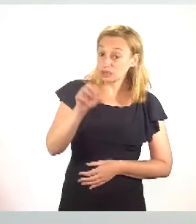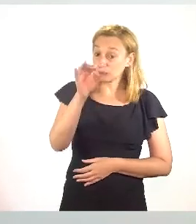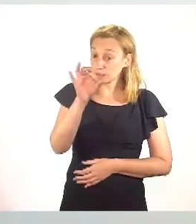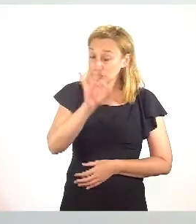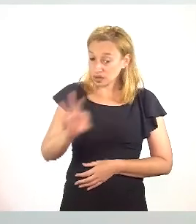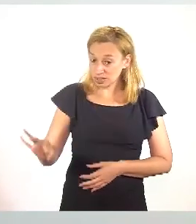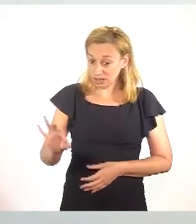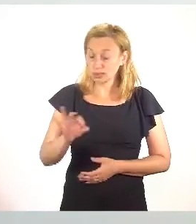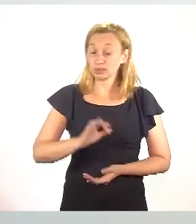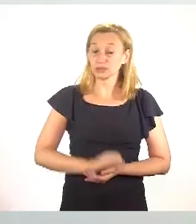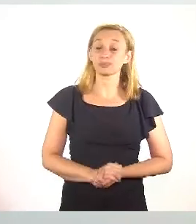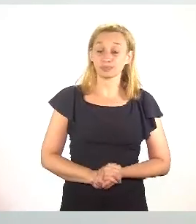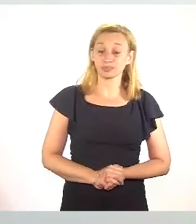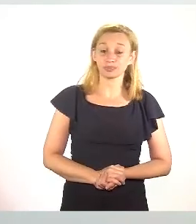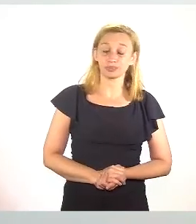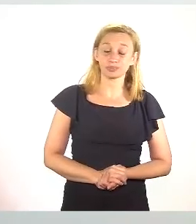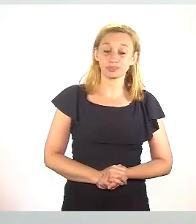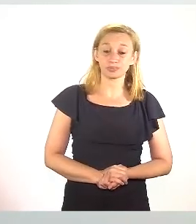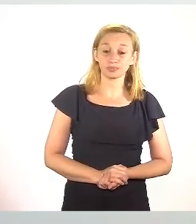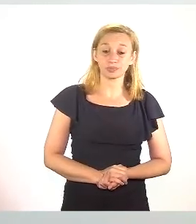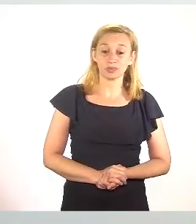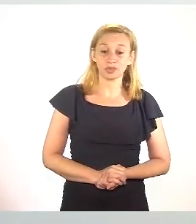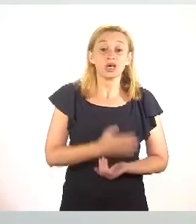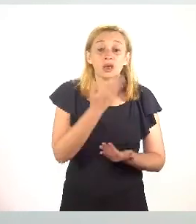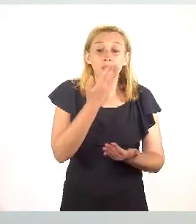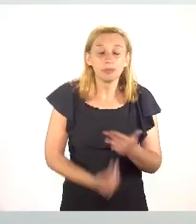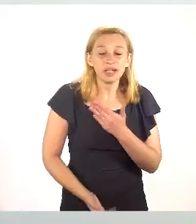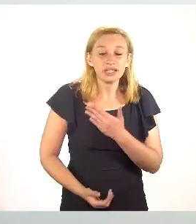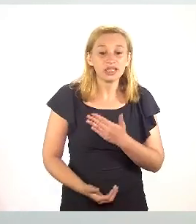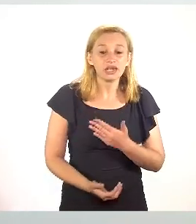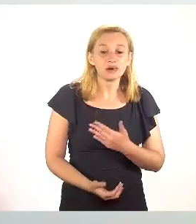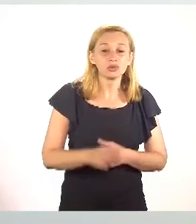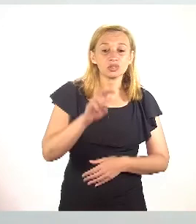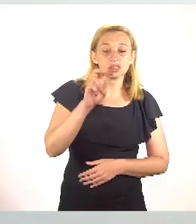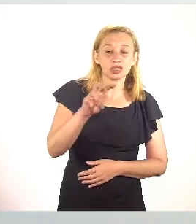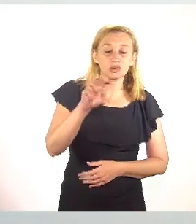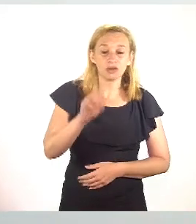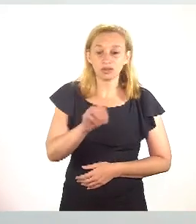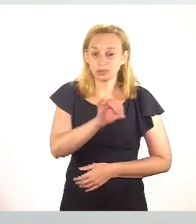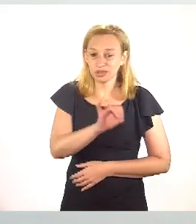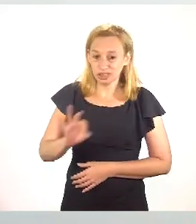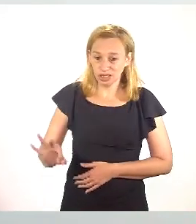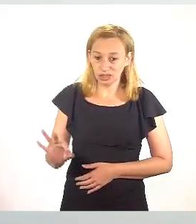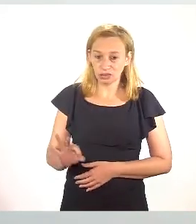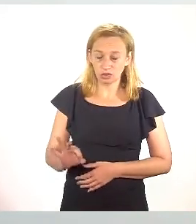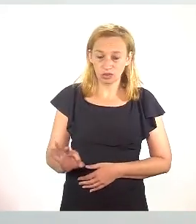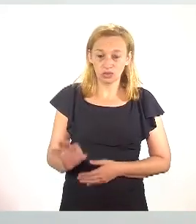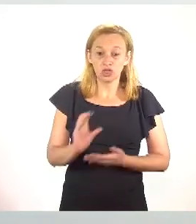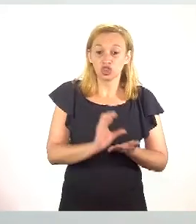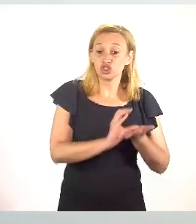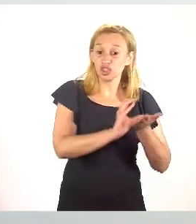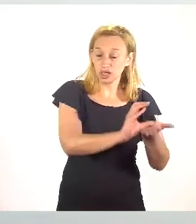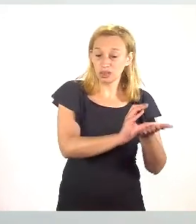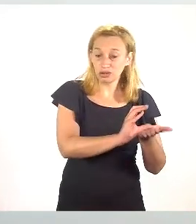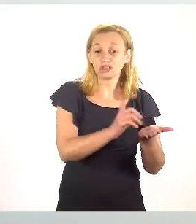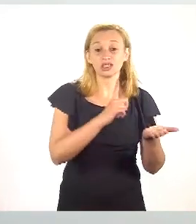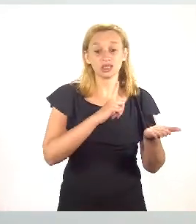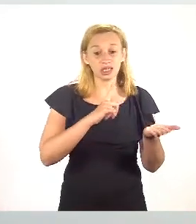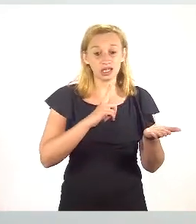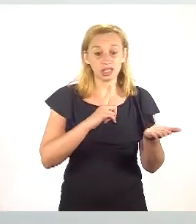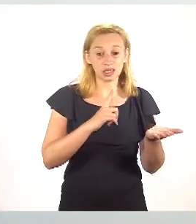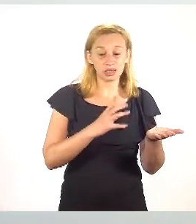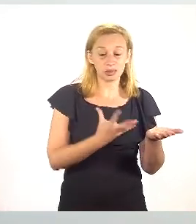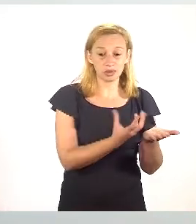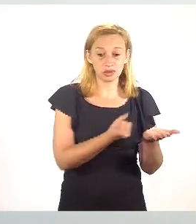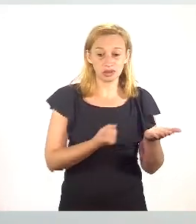50% está sendo reinjetado. Perdendo 50% de recursos que a gente poderia estar arrecadando